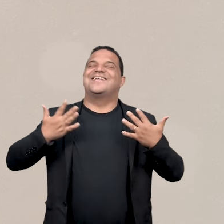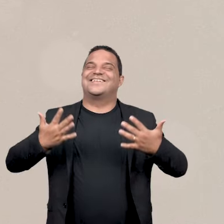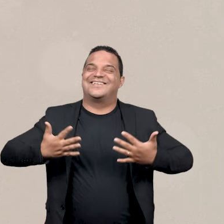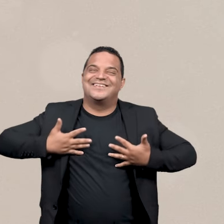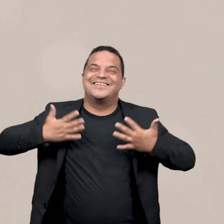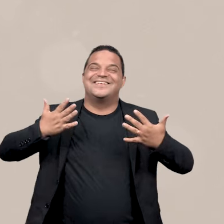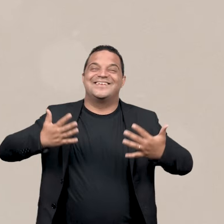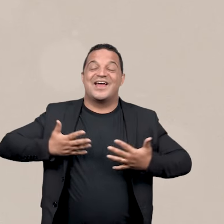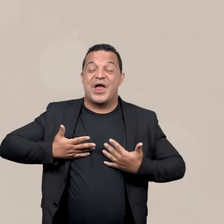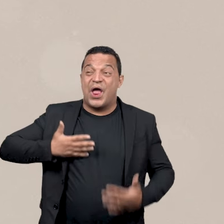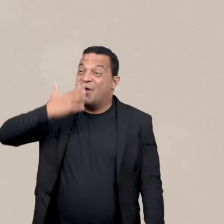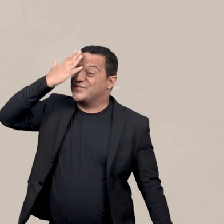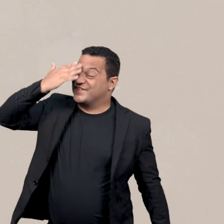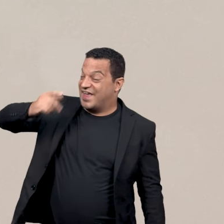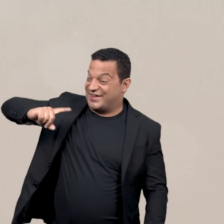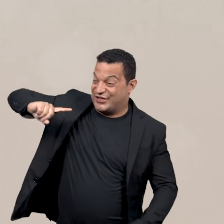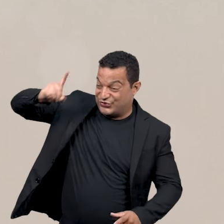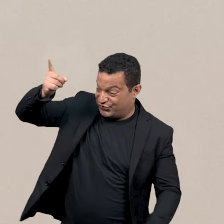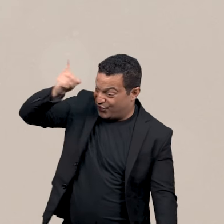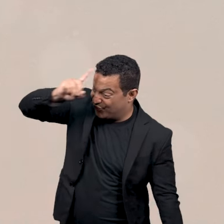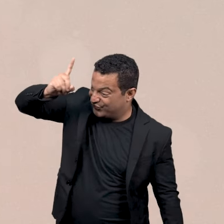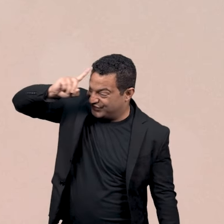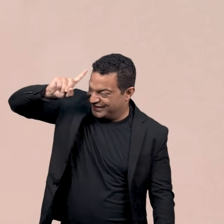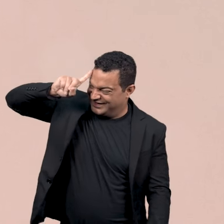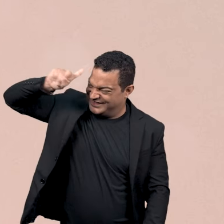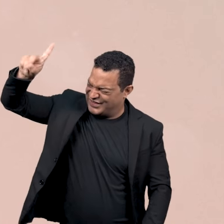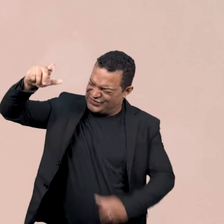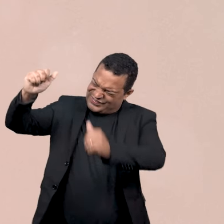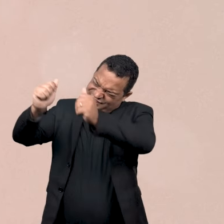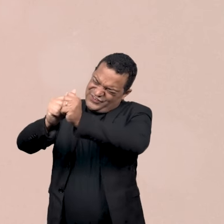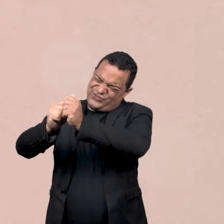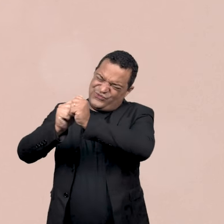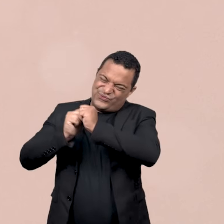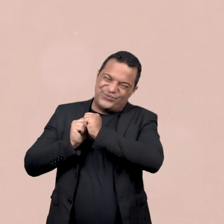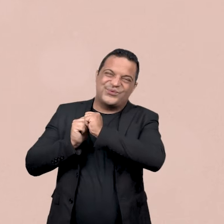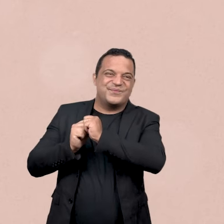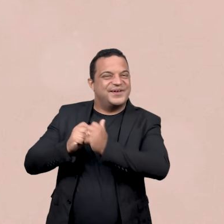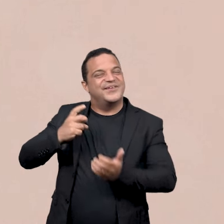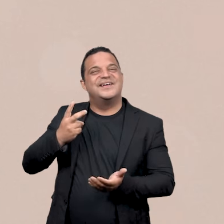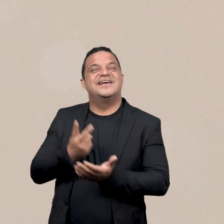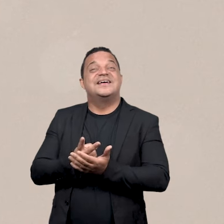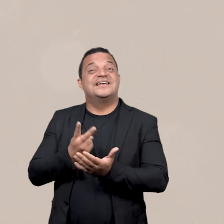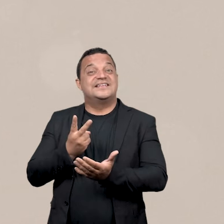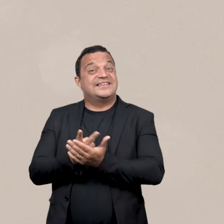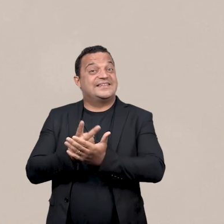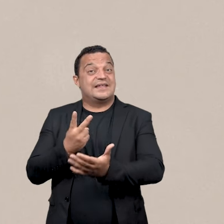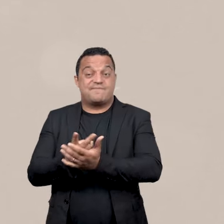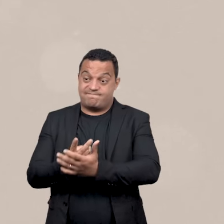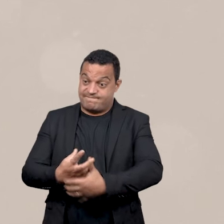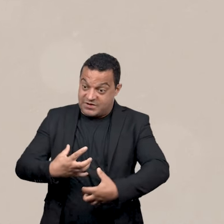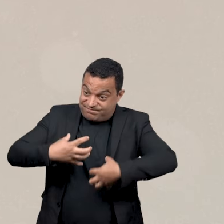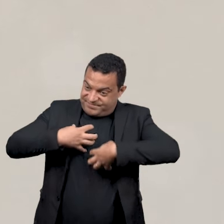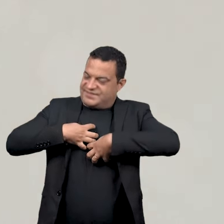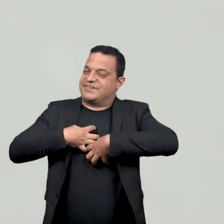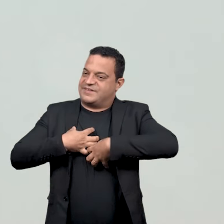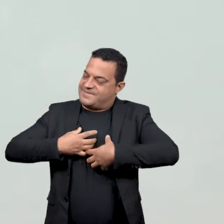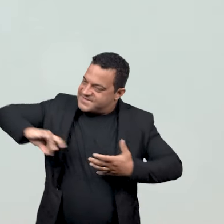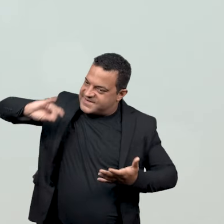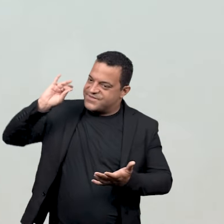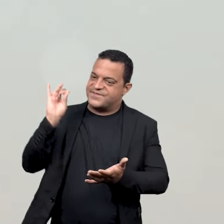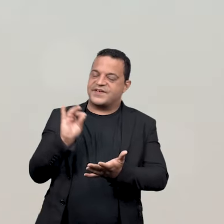que em todas elas o Senhor esteve comigo, esteve do meu lado, fazendo